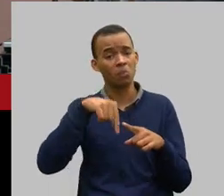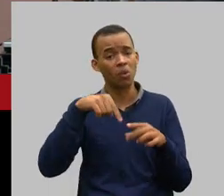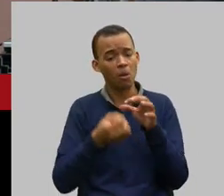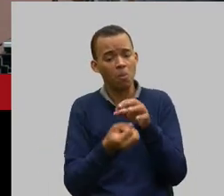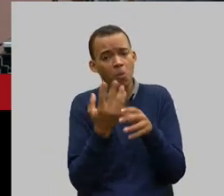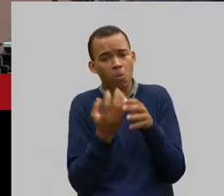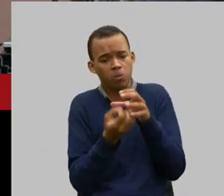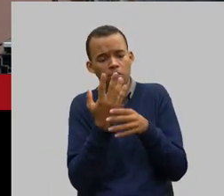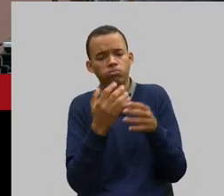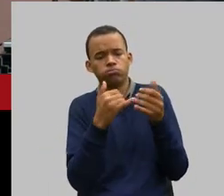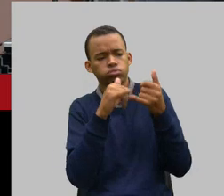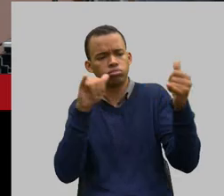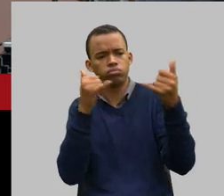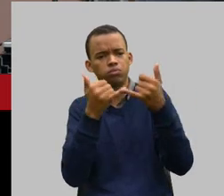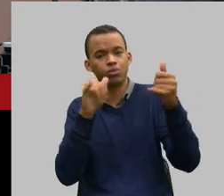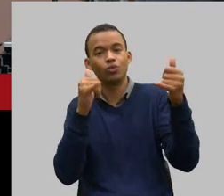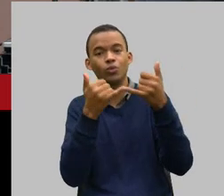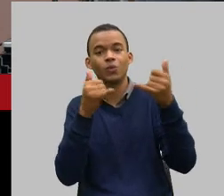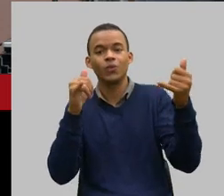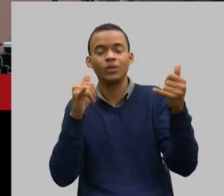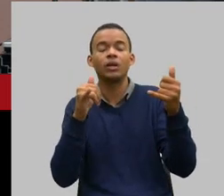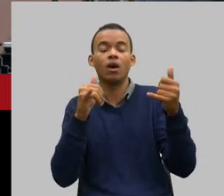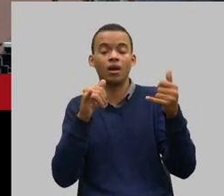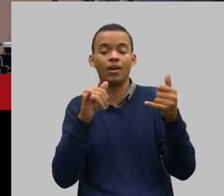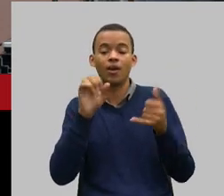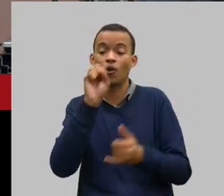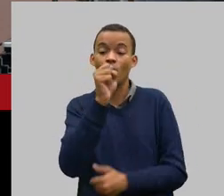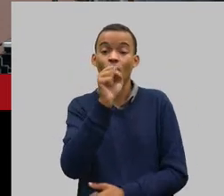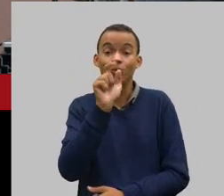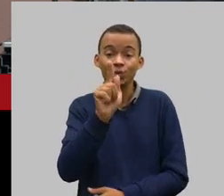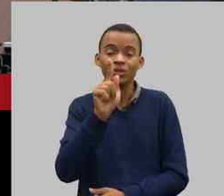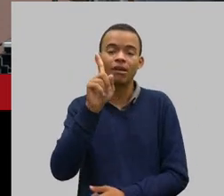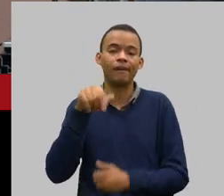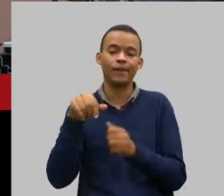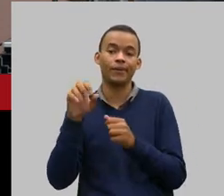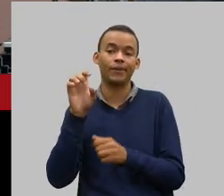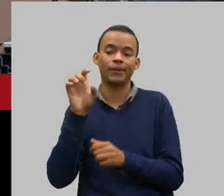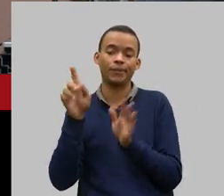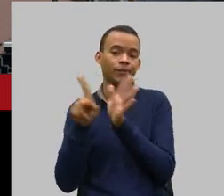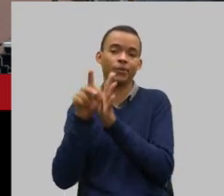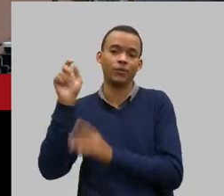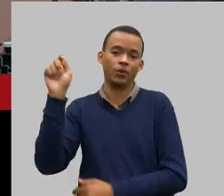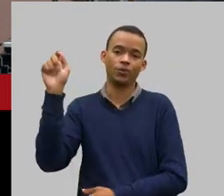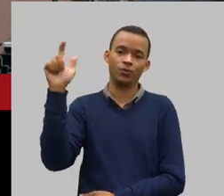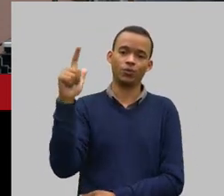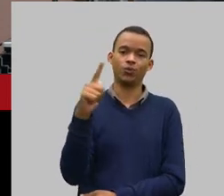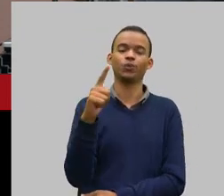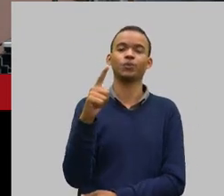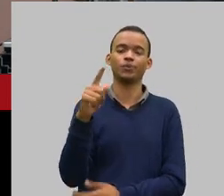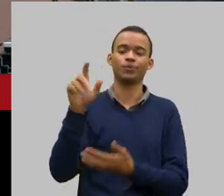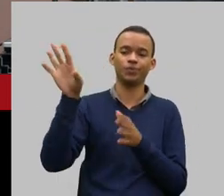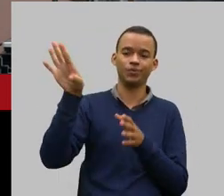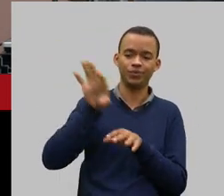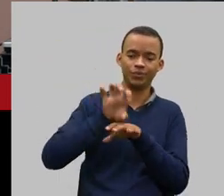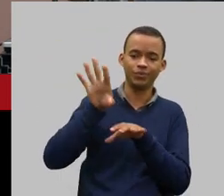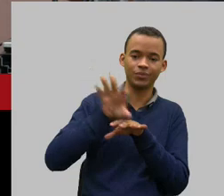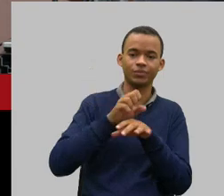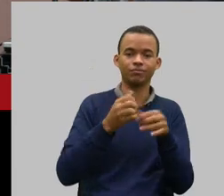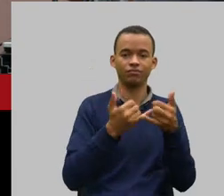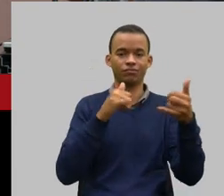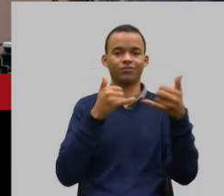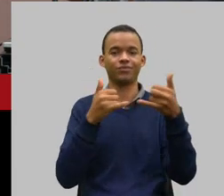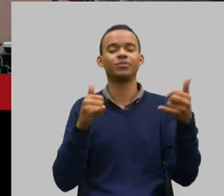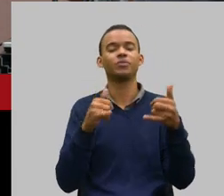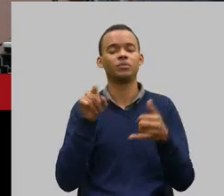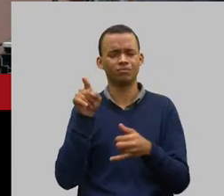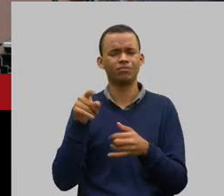até agradeço né a você Deputado J Pereira porque e foi um guerreiro realmente na história aí da